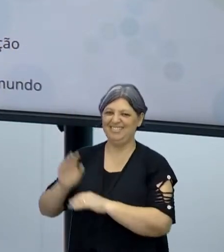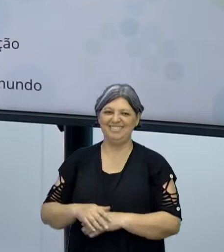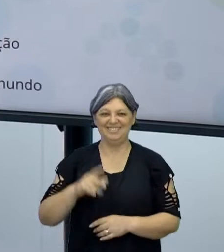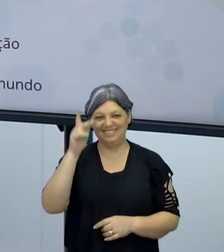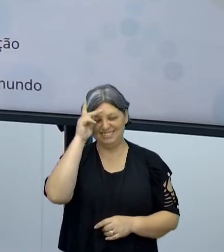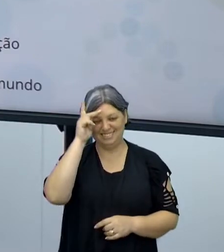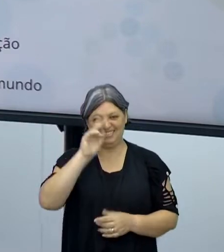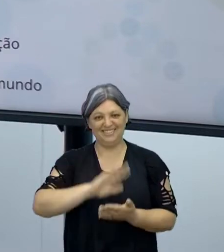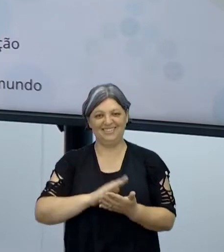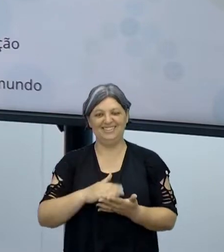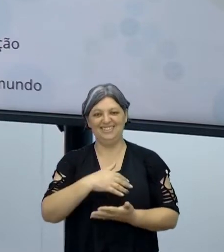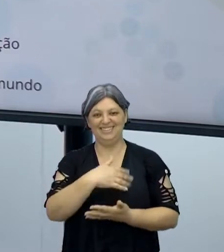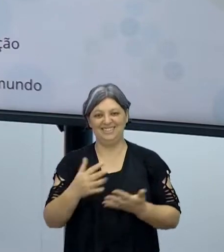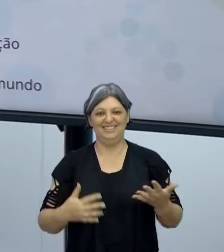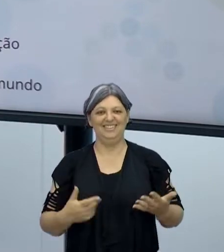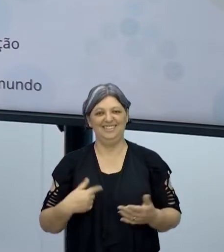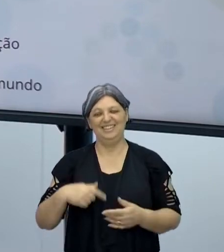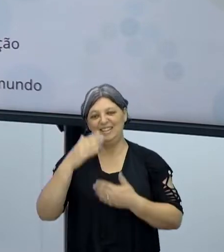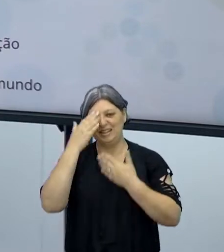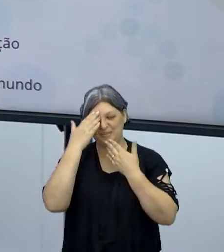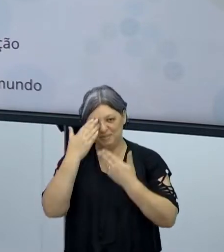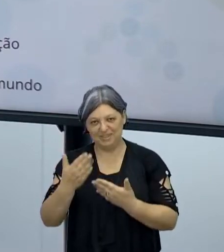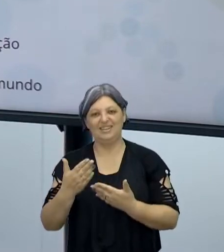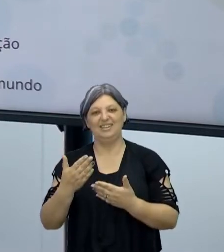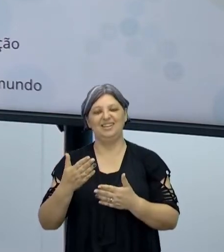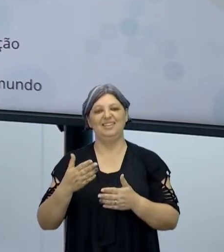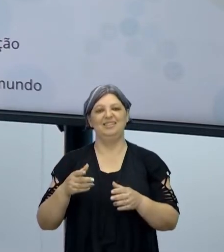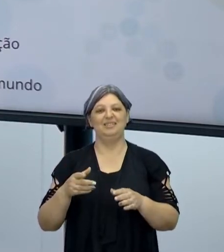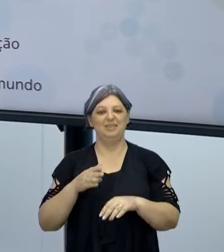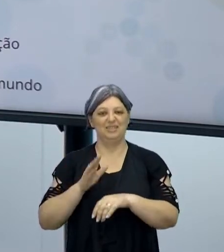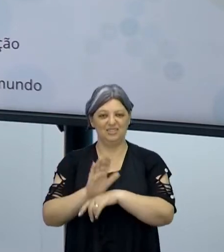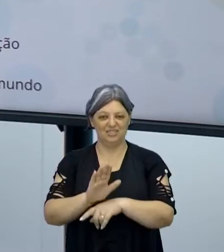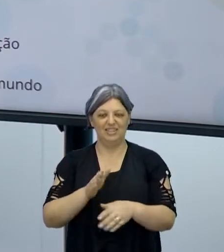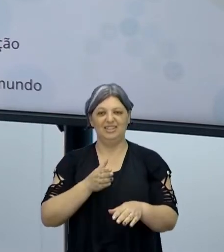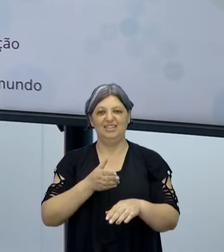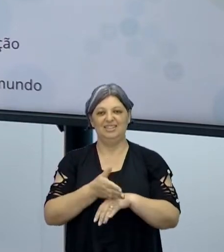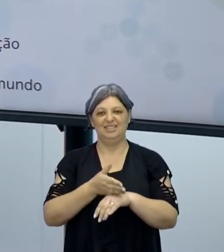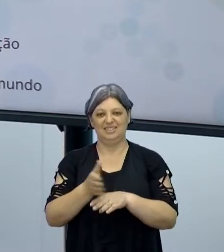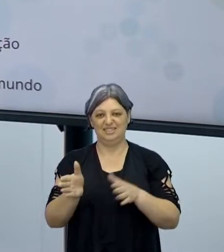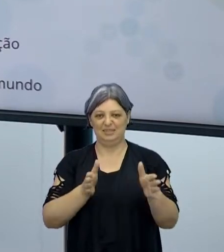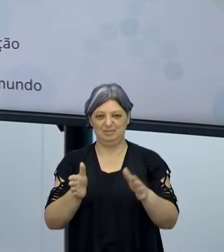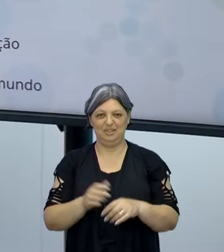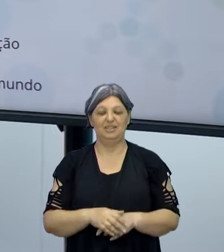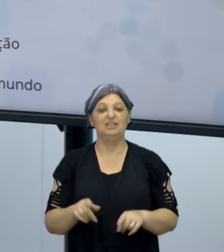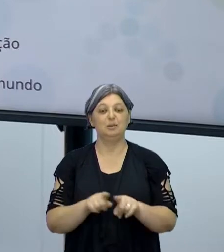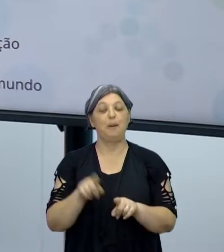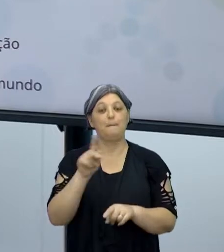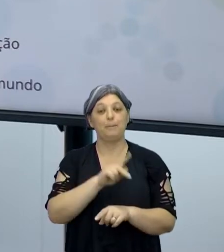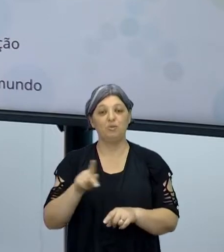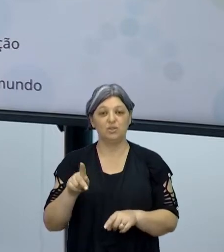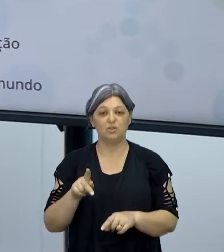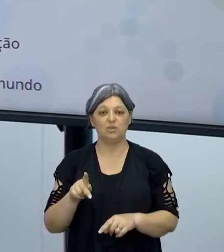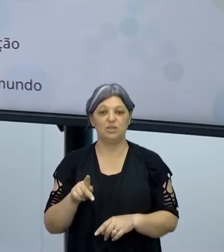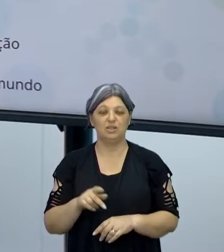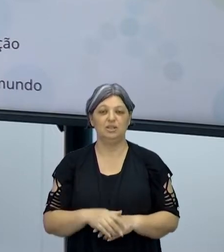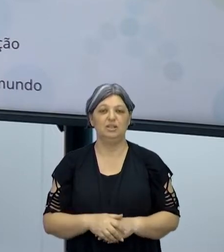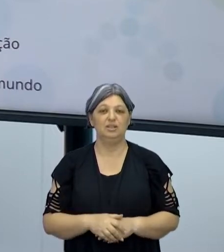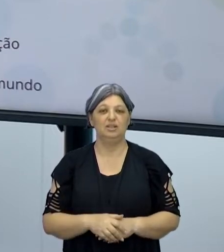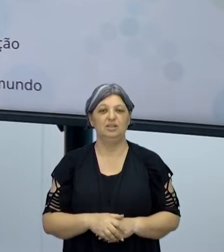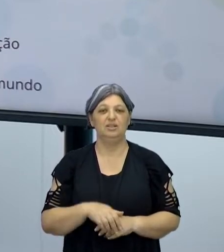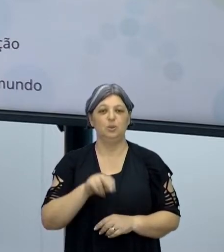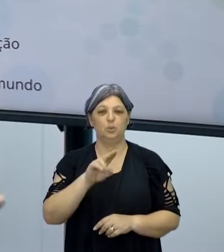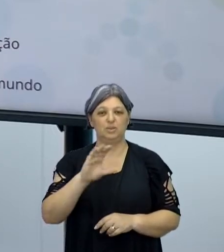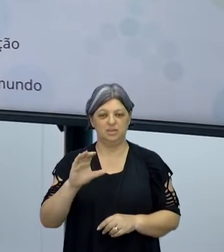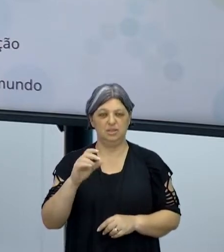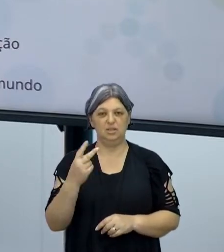aula, Kátia. Obrigado por levar a minha voz onde eu não posso levar. Eu estou também com uma pessoa brilhante aqui, que é a professora aqui da nossa unidade